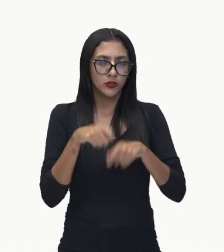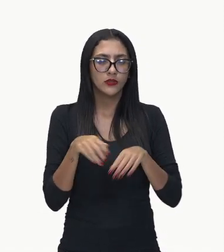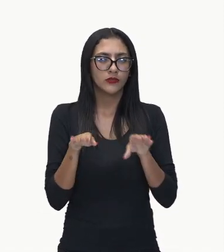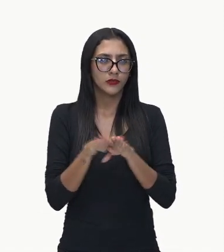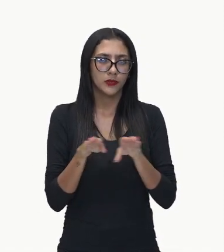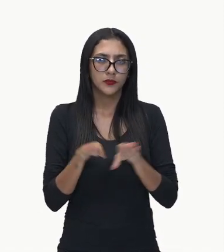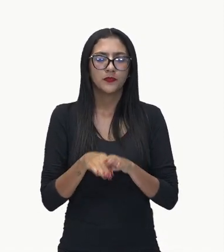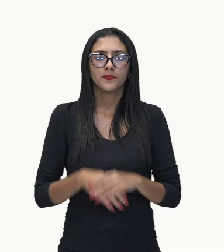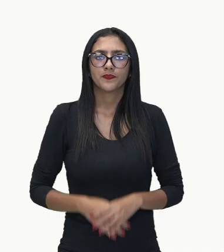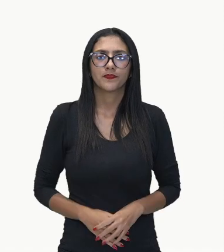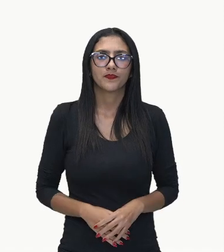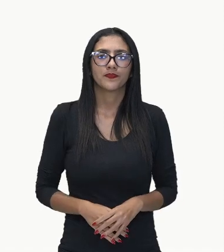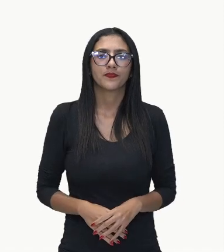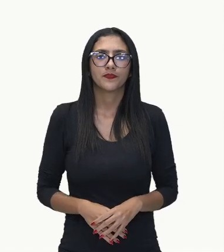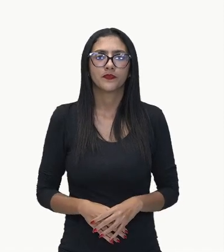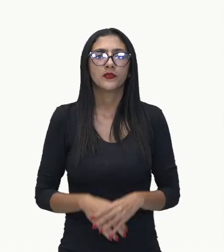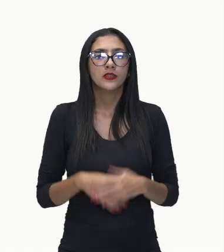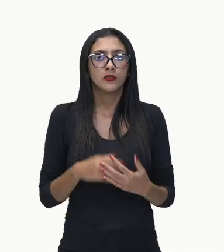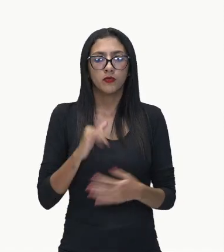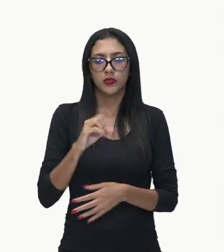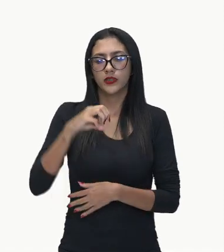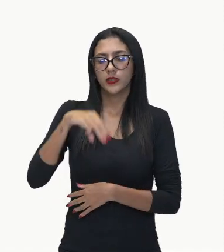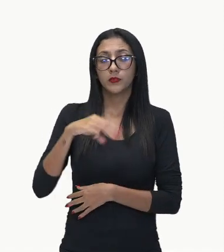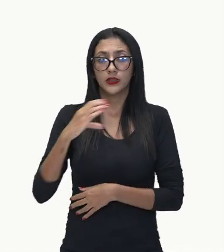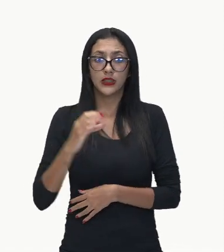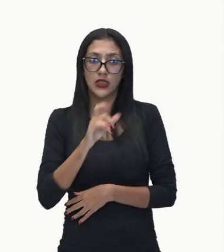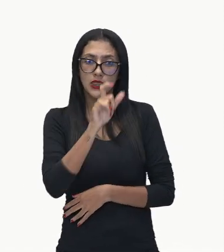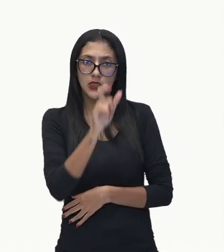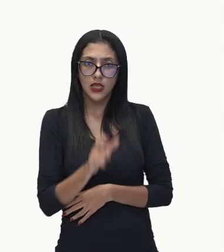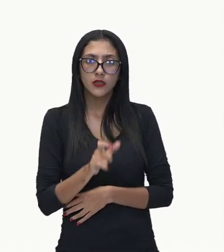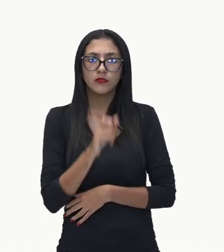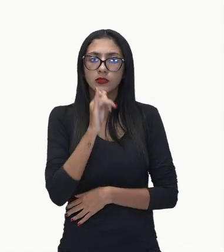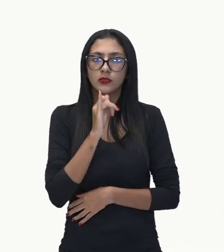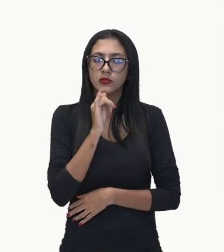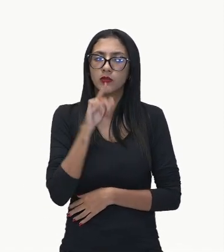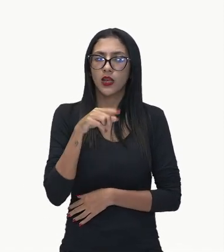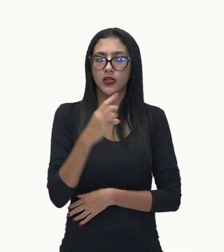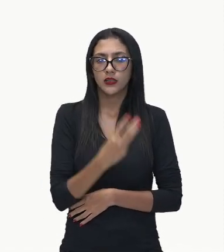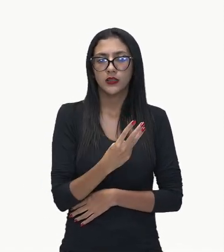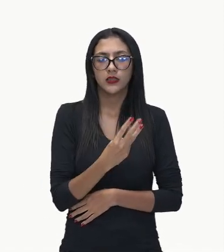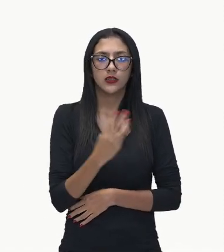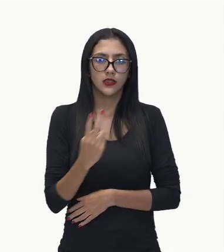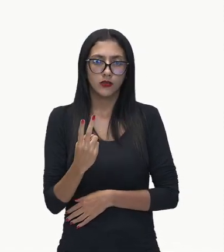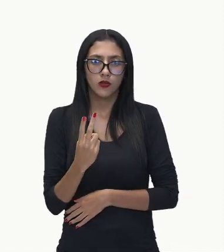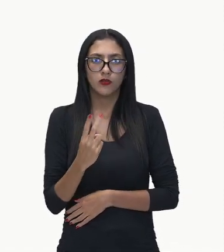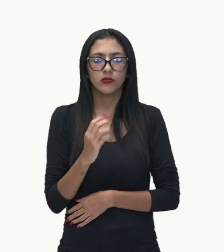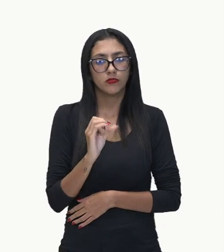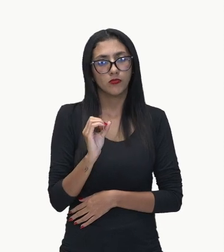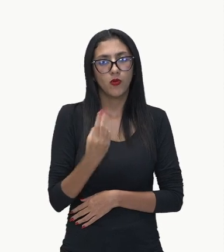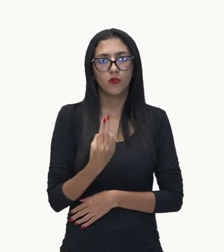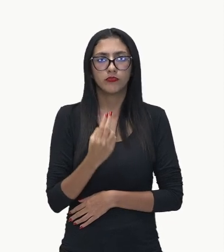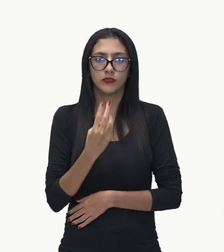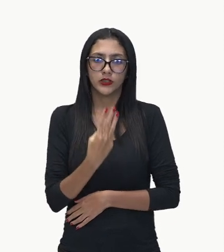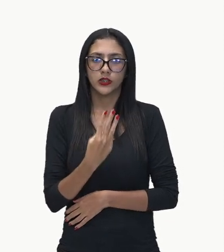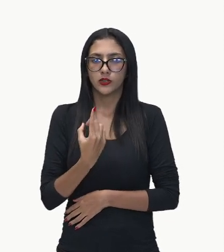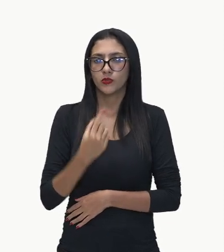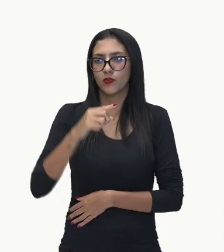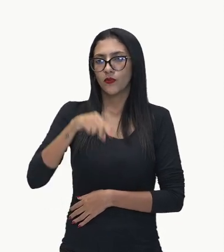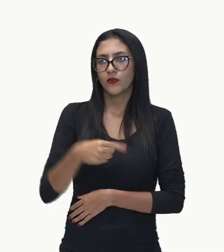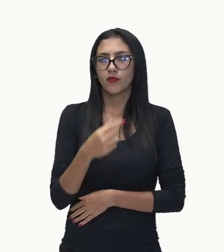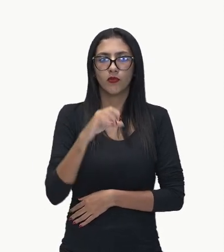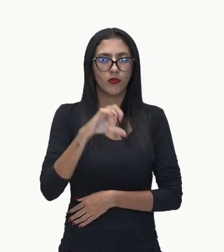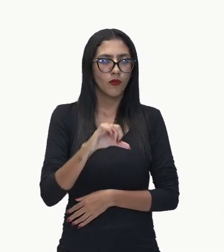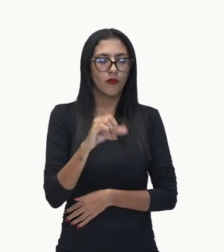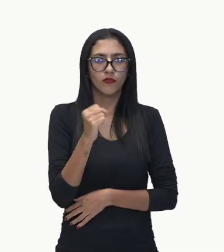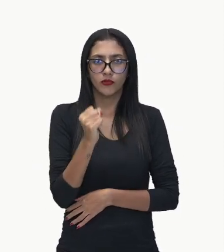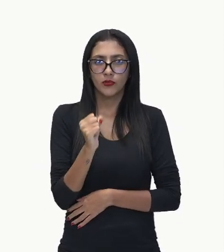32. Então, o valor de MC desse indivíduo é 32 ou 31,98, ok?